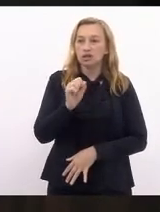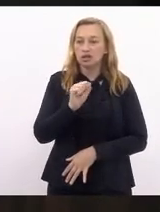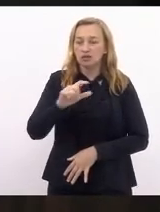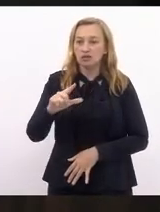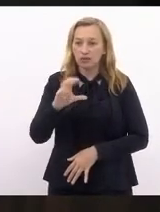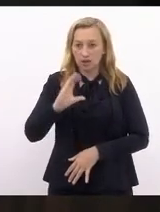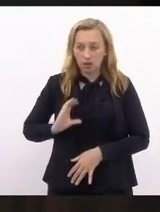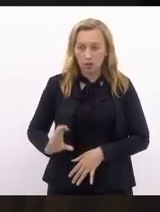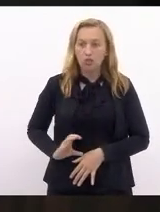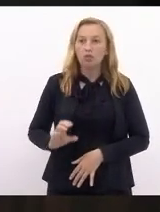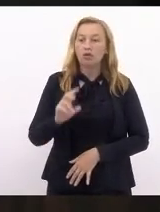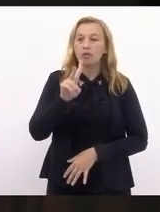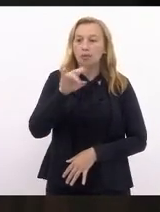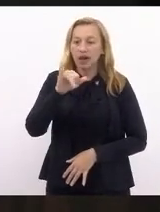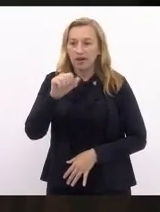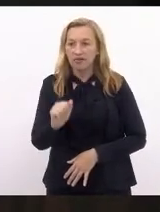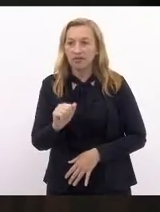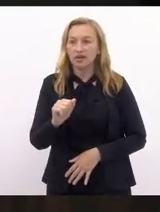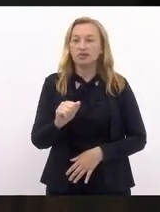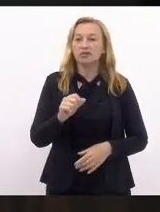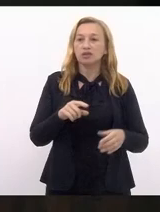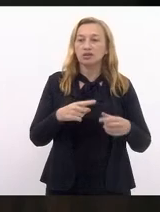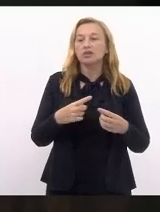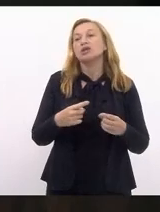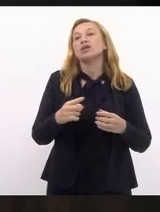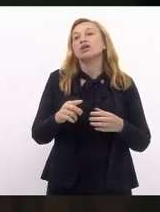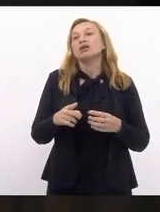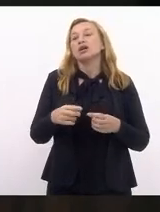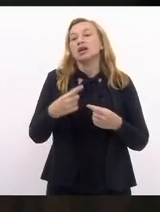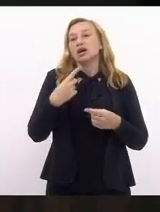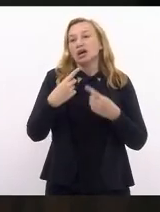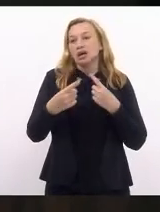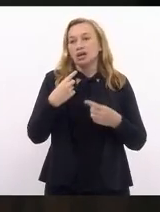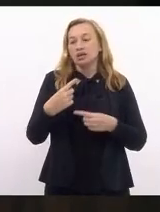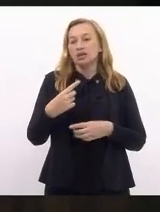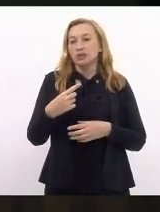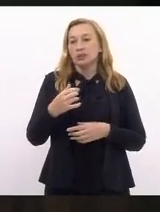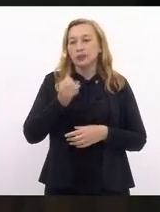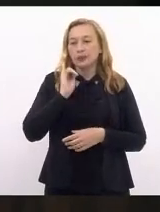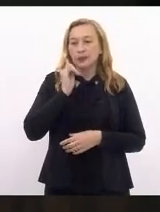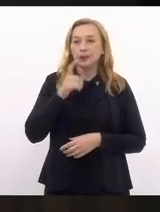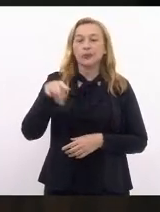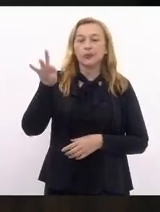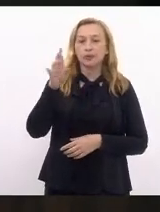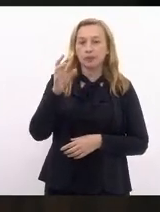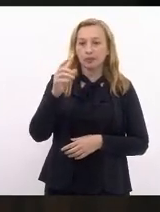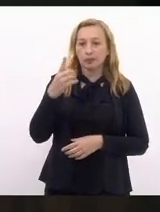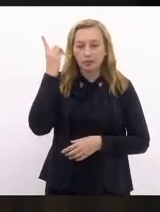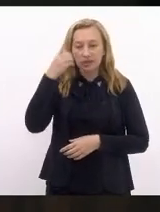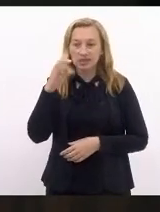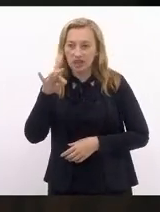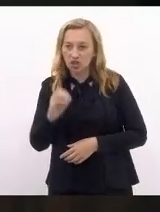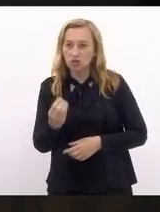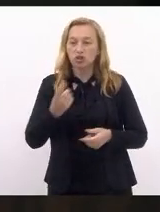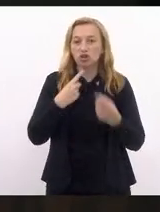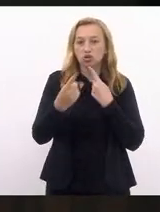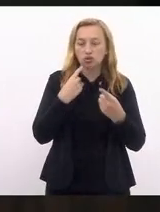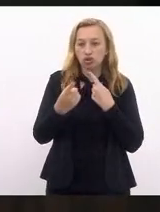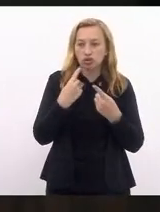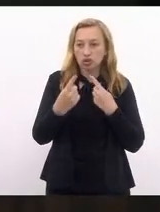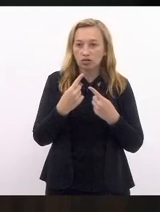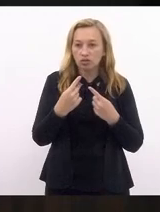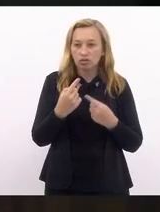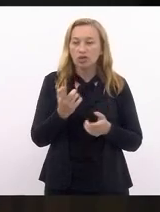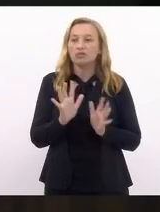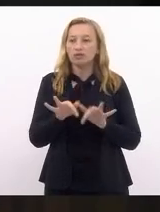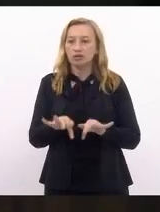parecida comissão de normas internas e proposições externas favorável relator Deputado Sérgio Fernandes em discussão na vida que querer